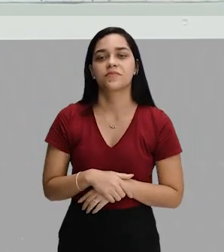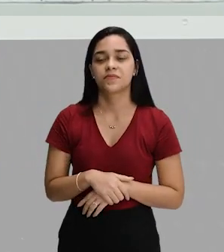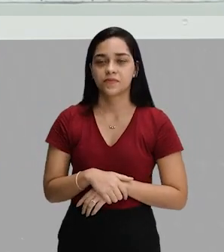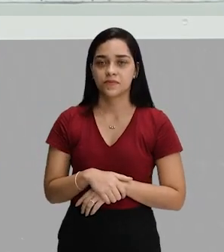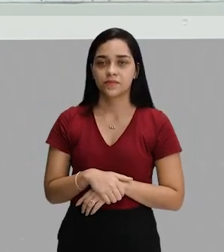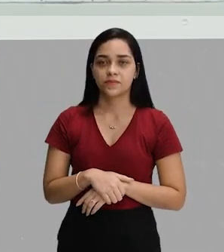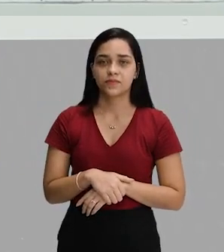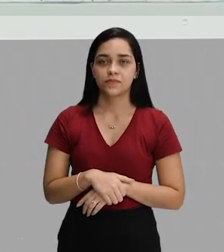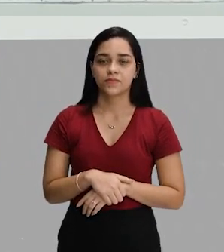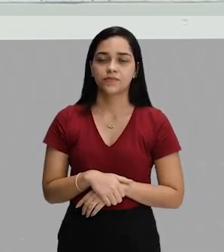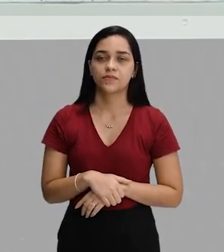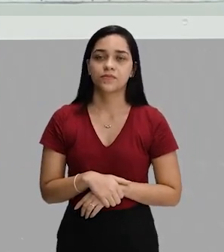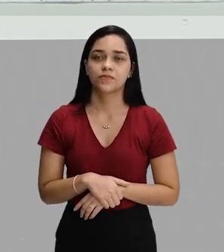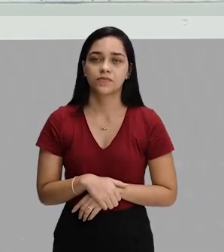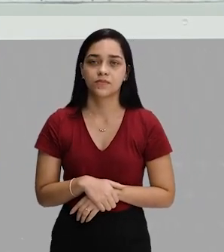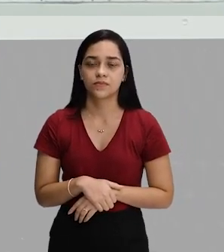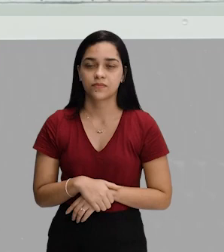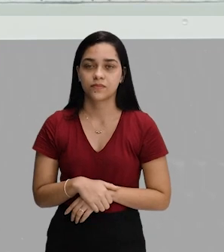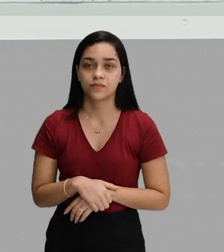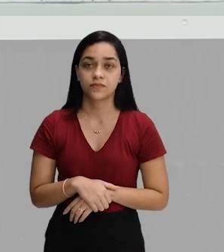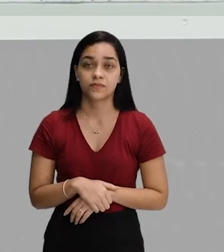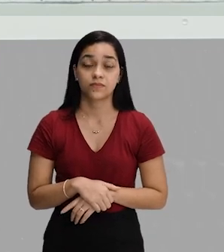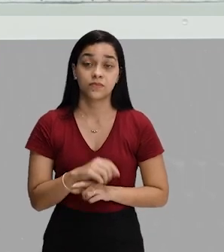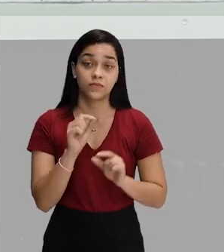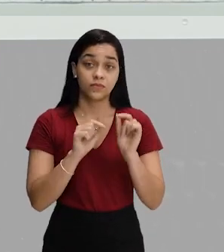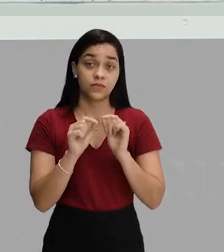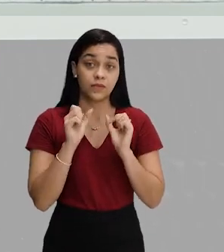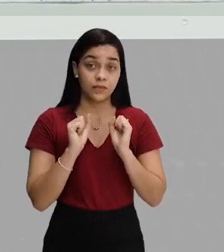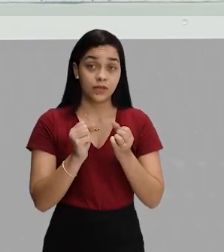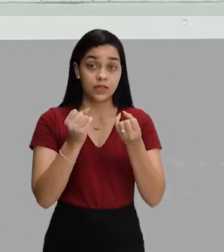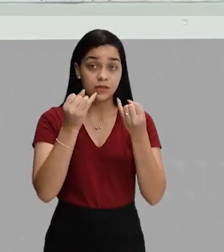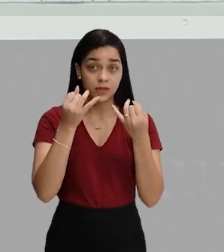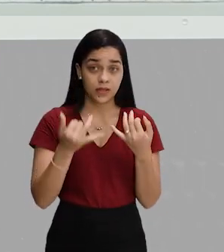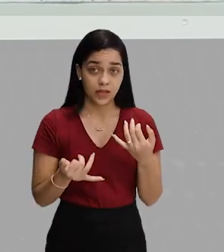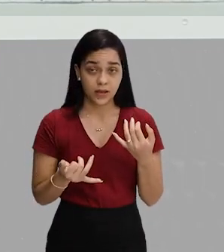O expoente 2 na variável. Isso me permite falar